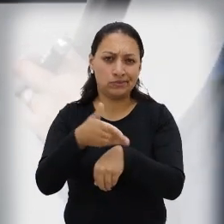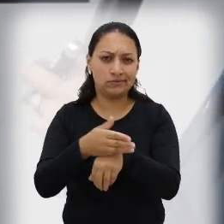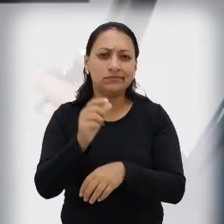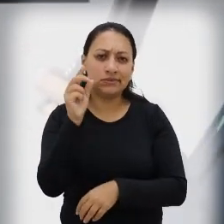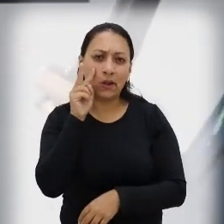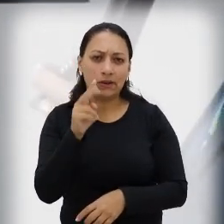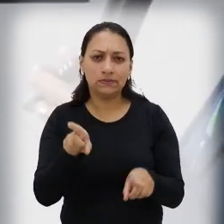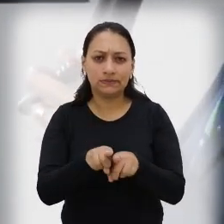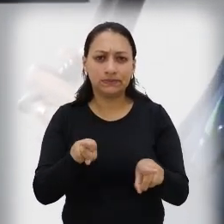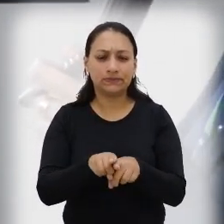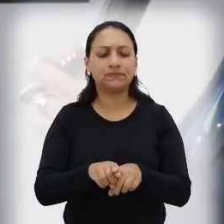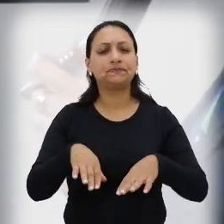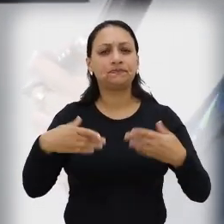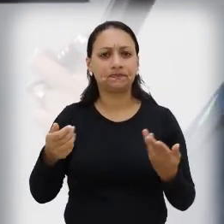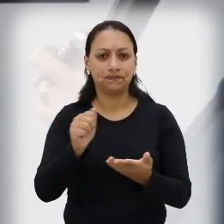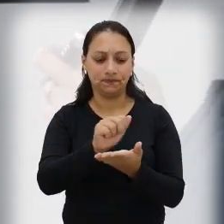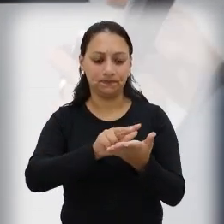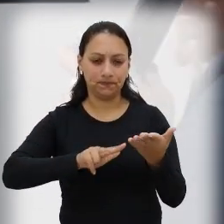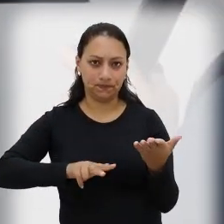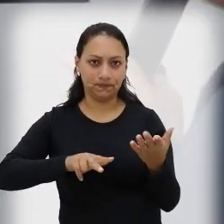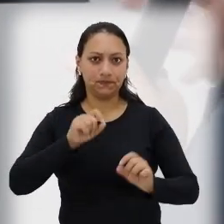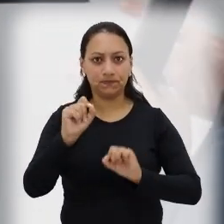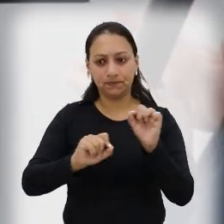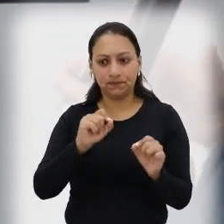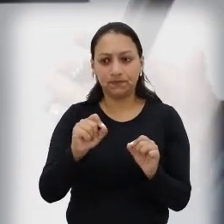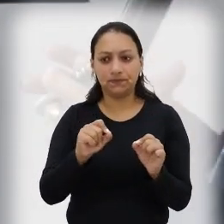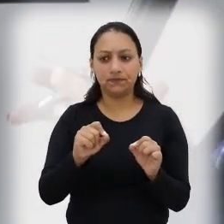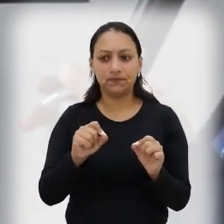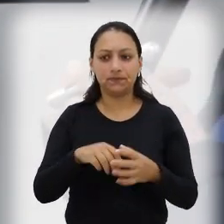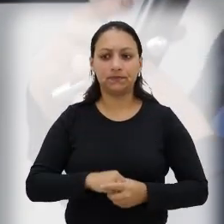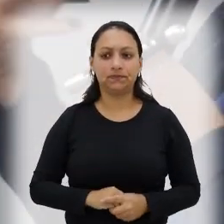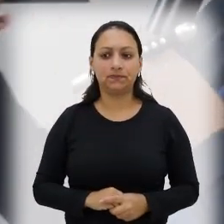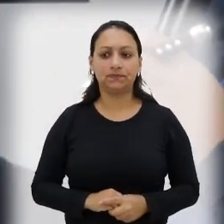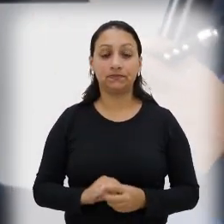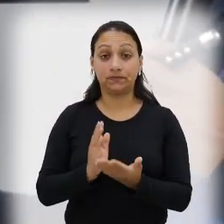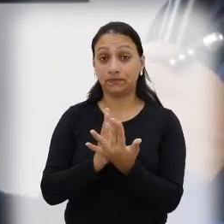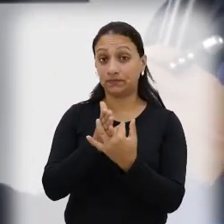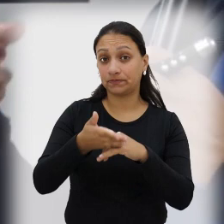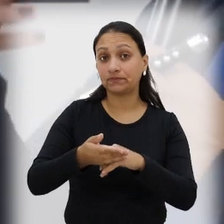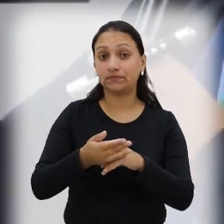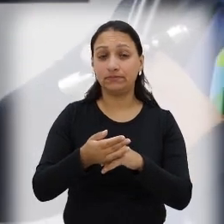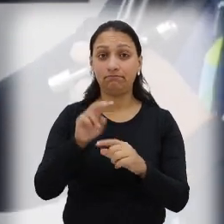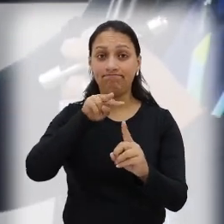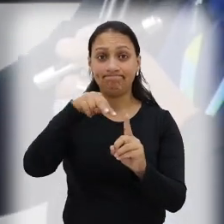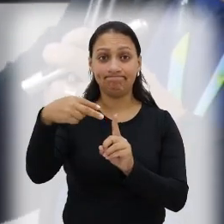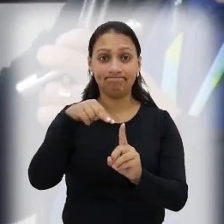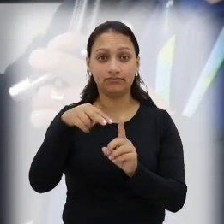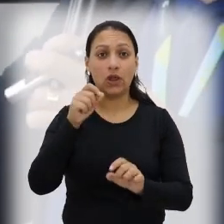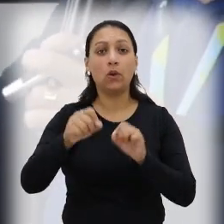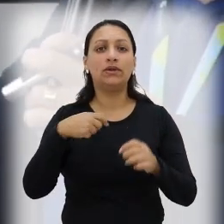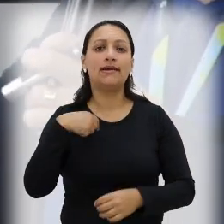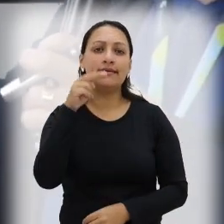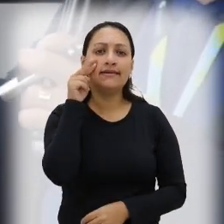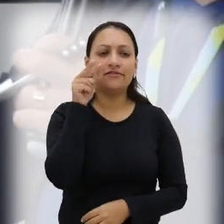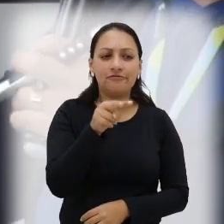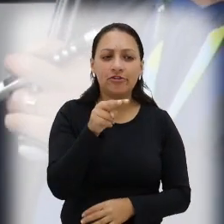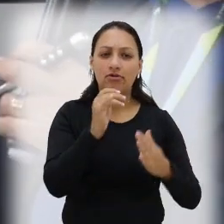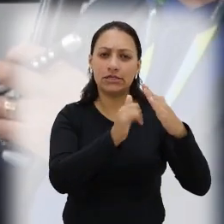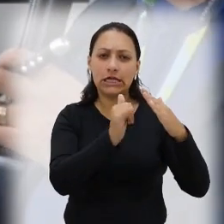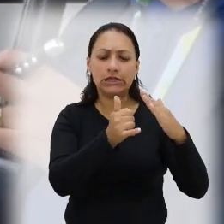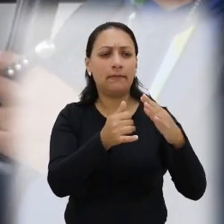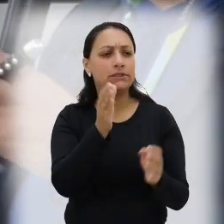E aí, essa avaliação dele ela é uma avaliação a partir da sua percepção em relação ao que ele viu ali daquela startup,